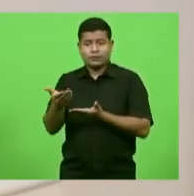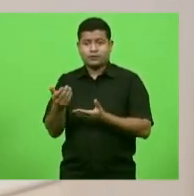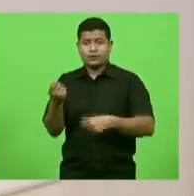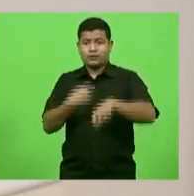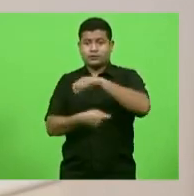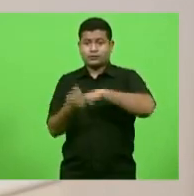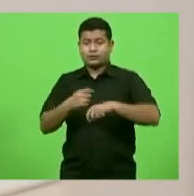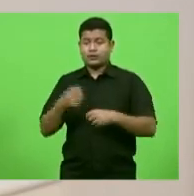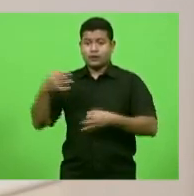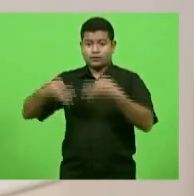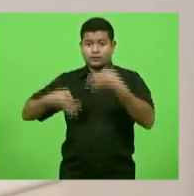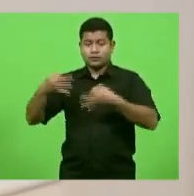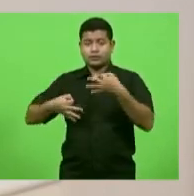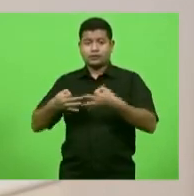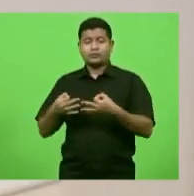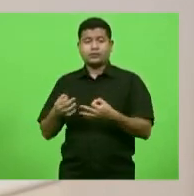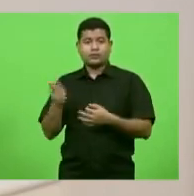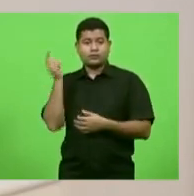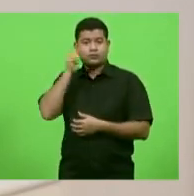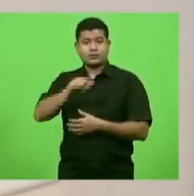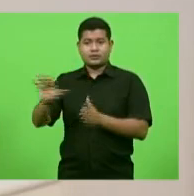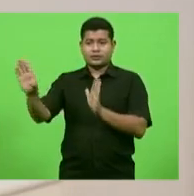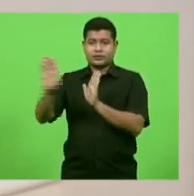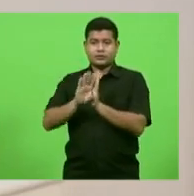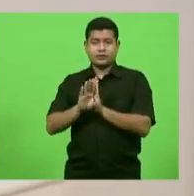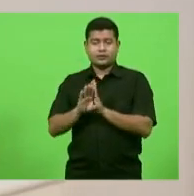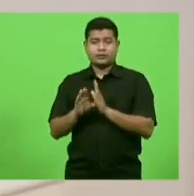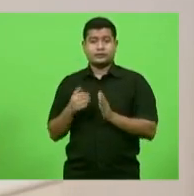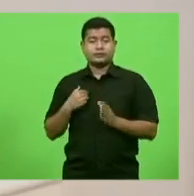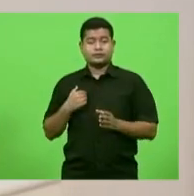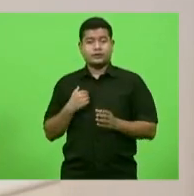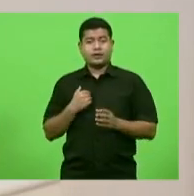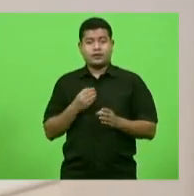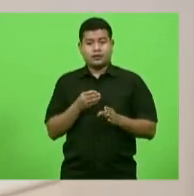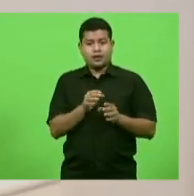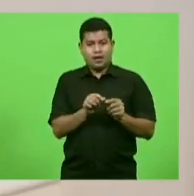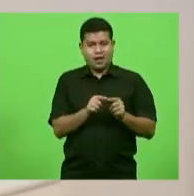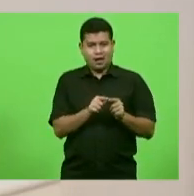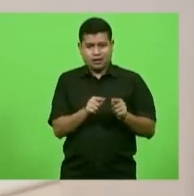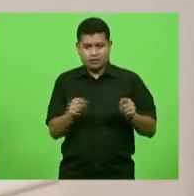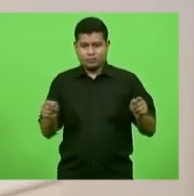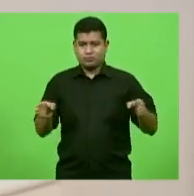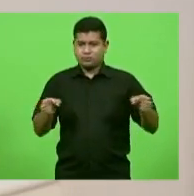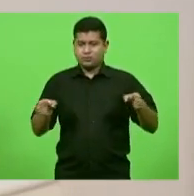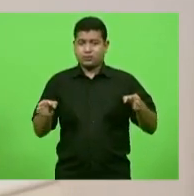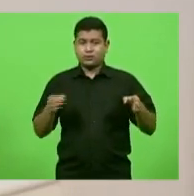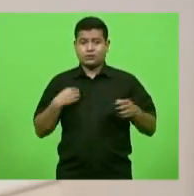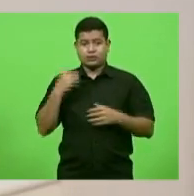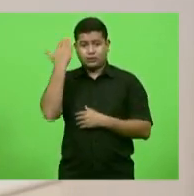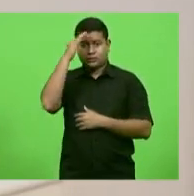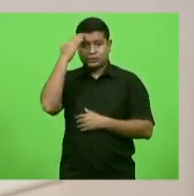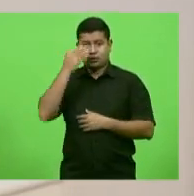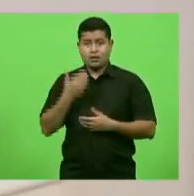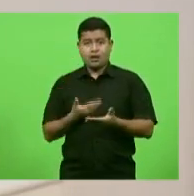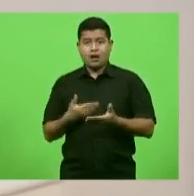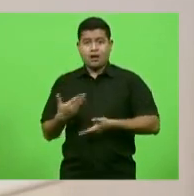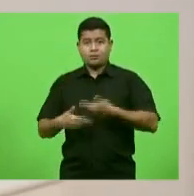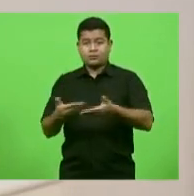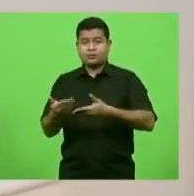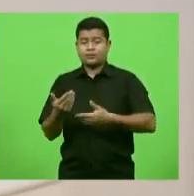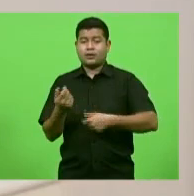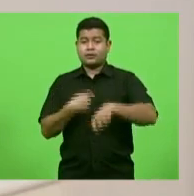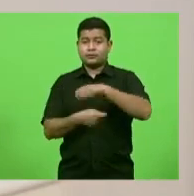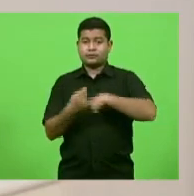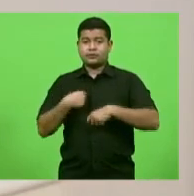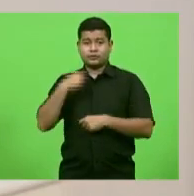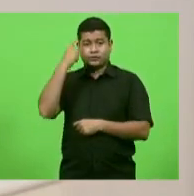Seguindo-se, então, a linha do tempo, o que se tem é o início do procedimento administrativo para aquisição dos ventiladores pulmonares se deu em